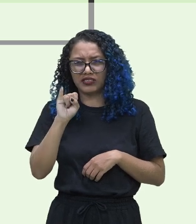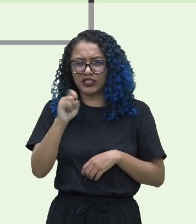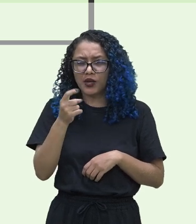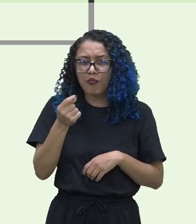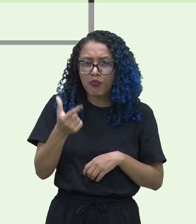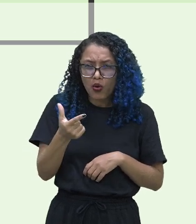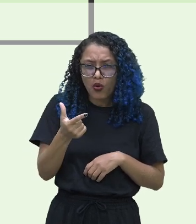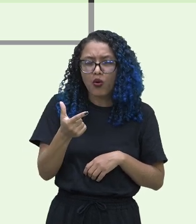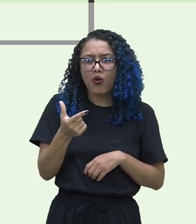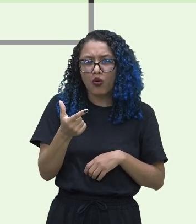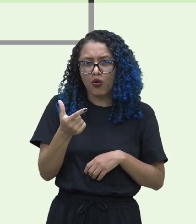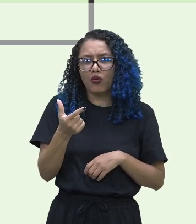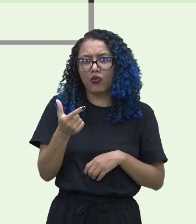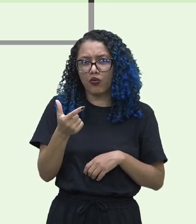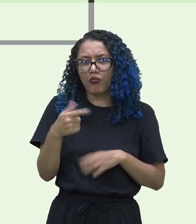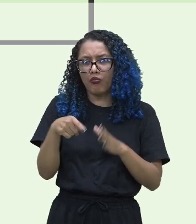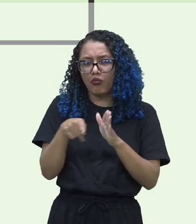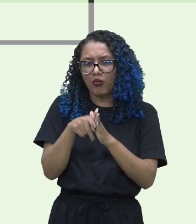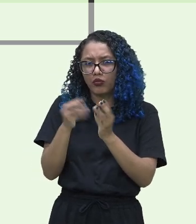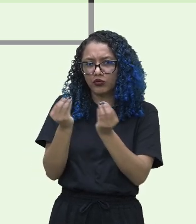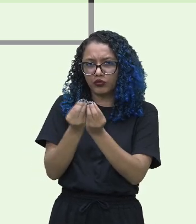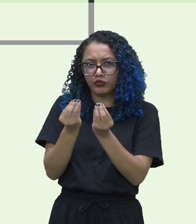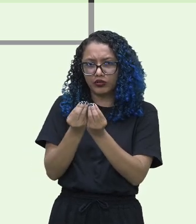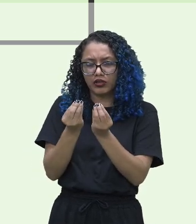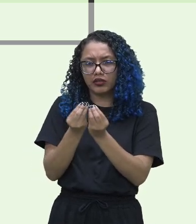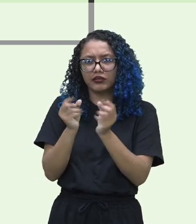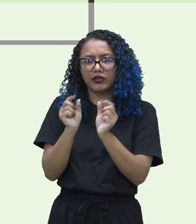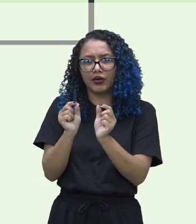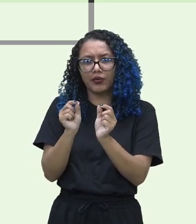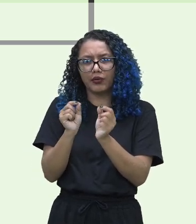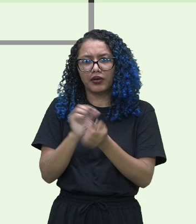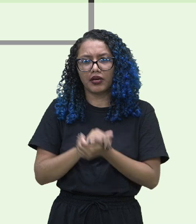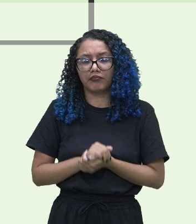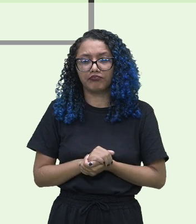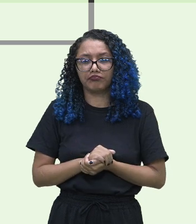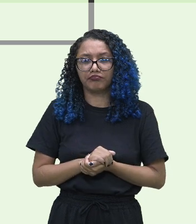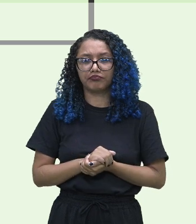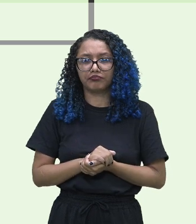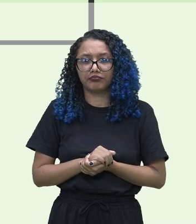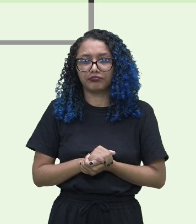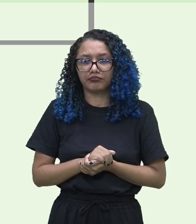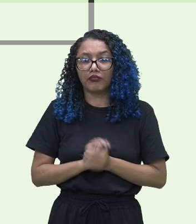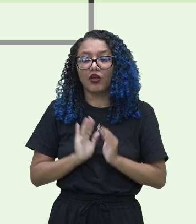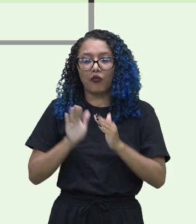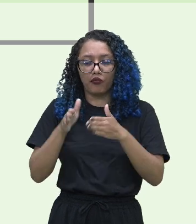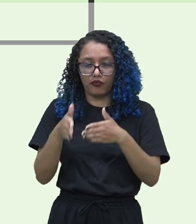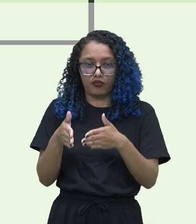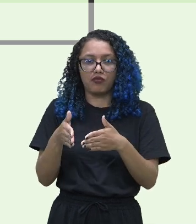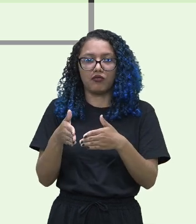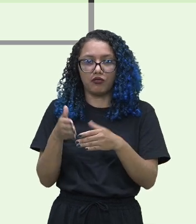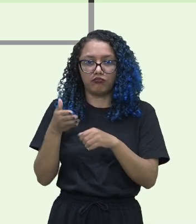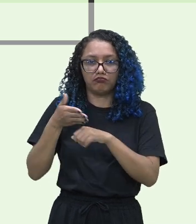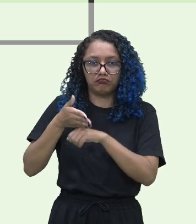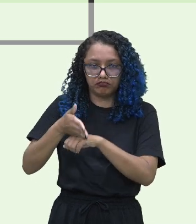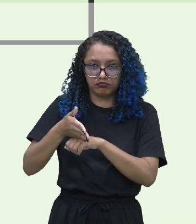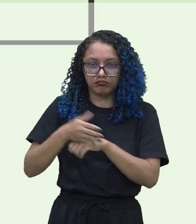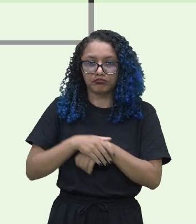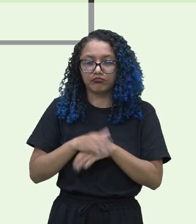concentração ali daquela substância, vai o sentido de direção. Agora nós vamos ter o